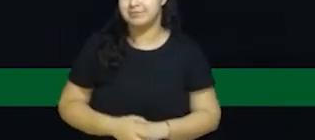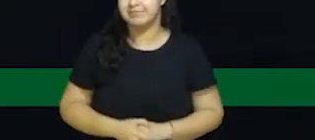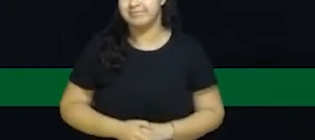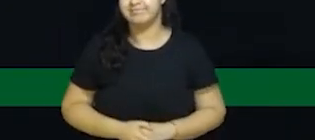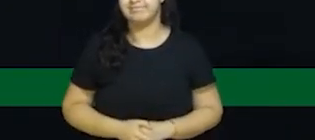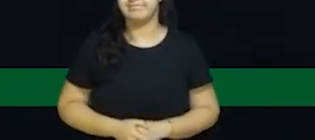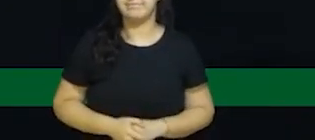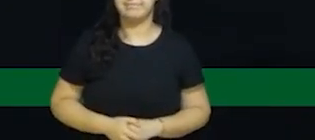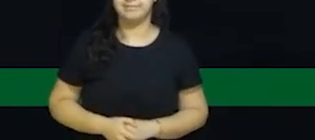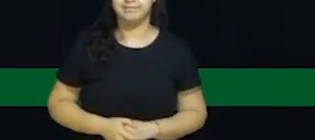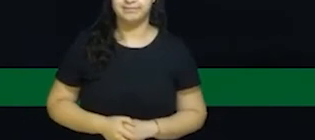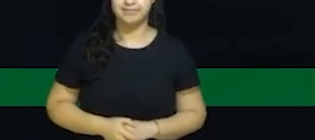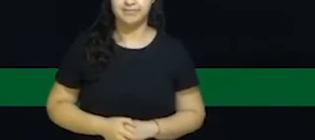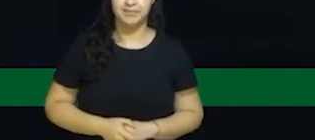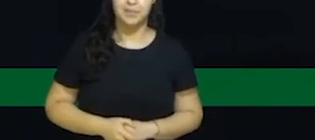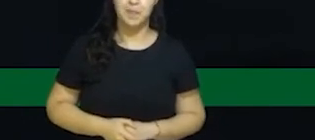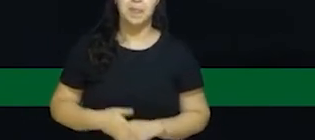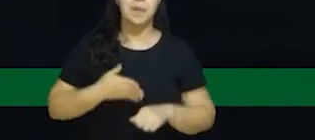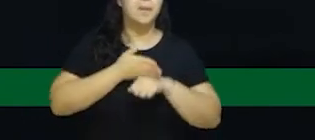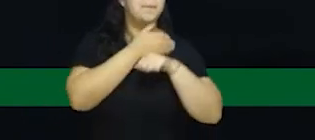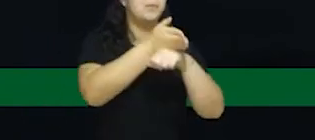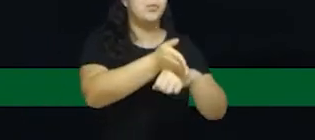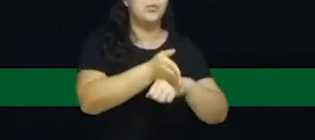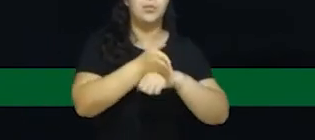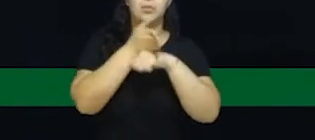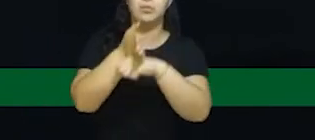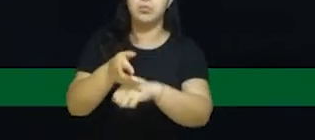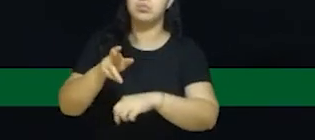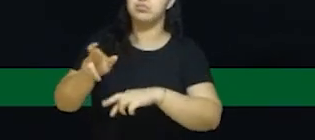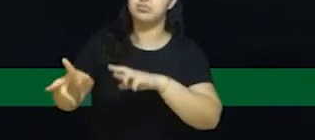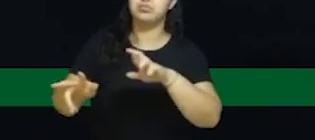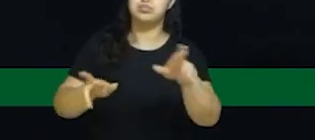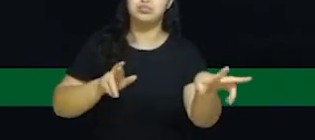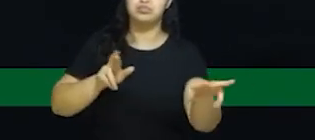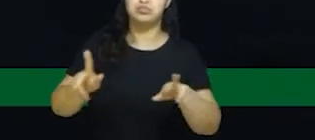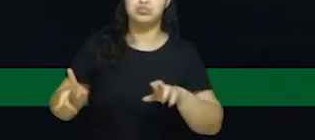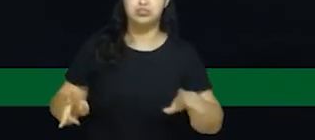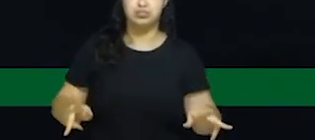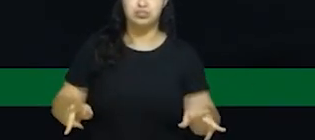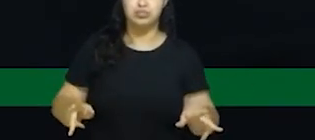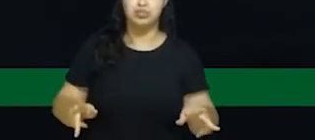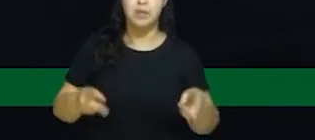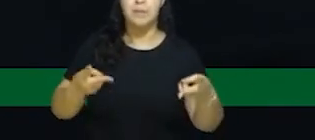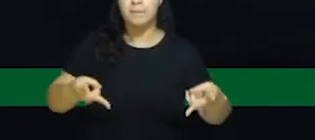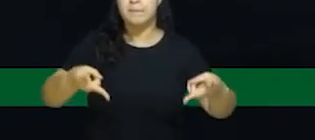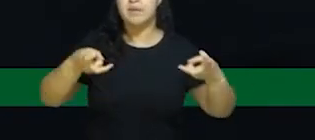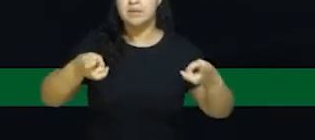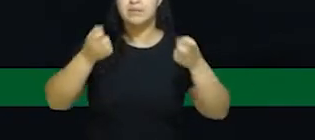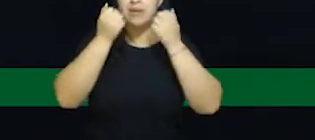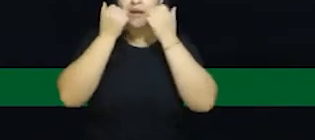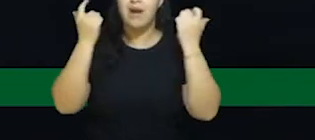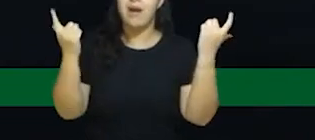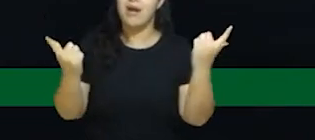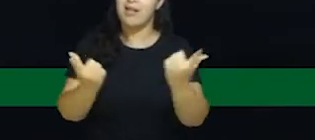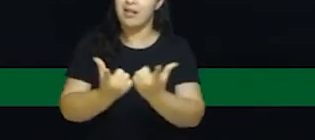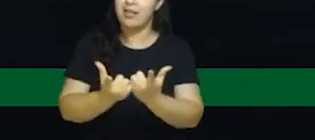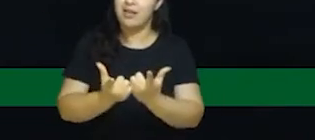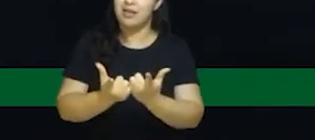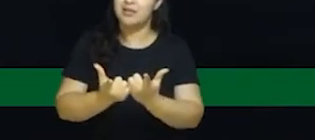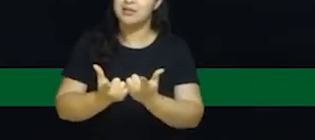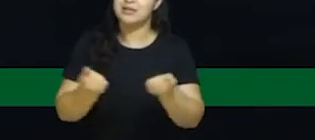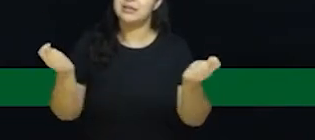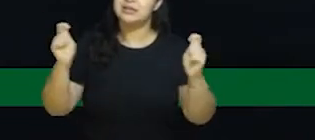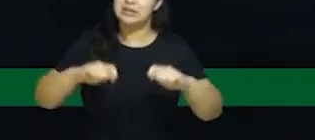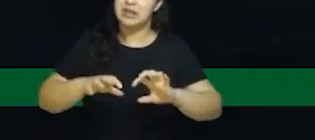passamos. Ao percorrer as diferentes regiões do nosso Estado, a Alesc está proporcionando um espaço em